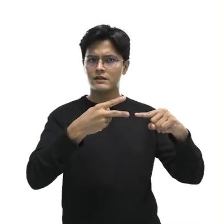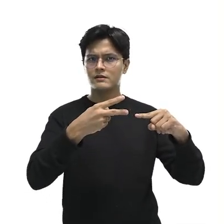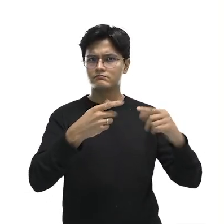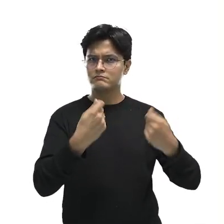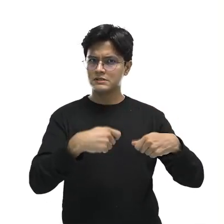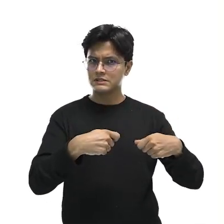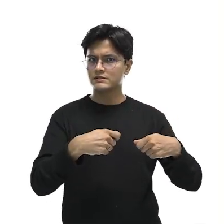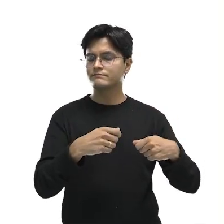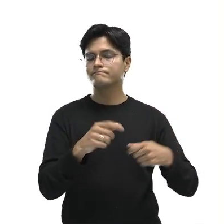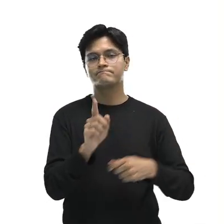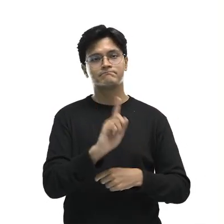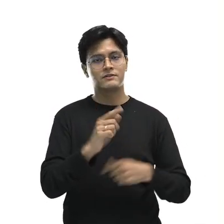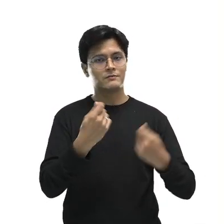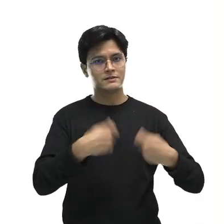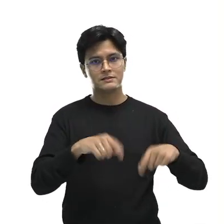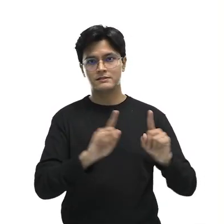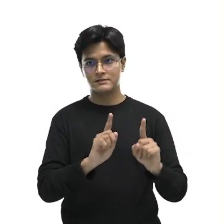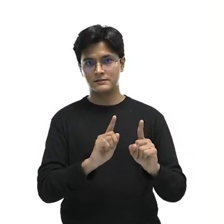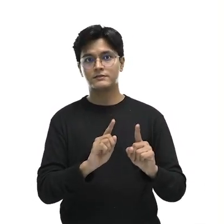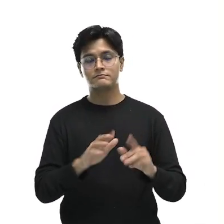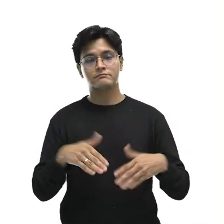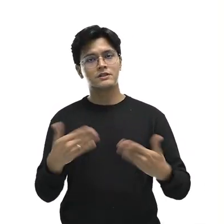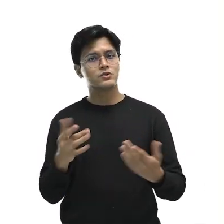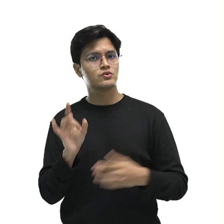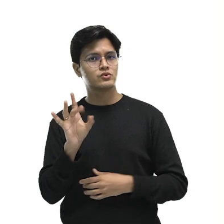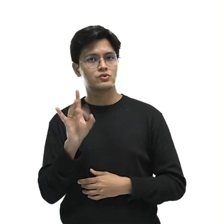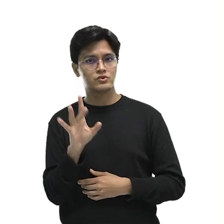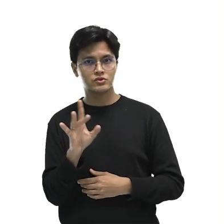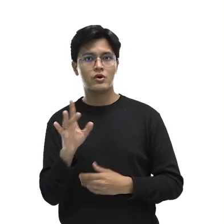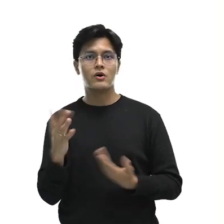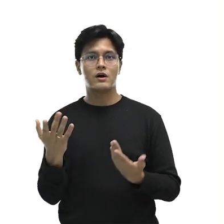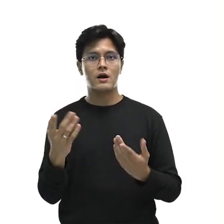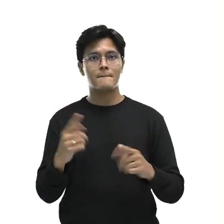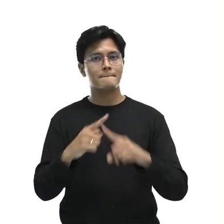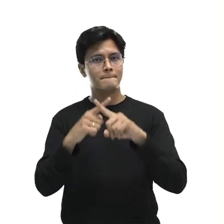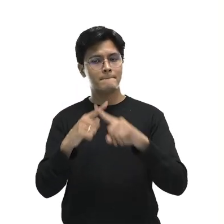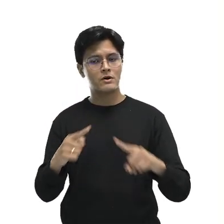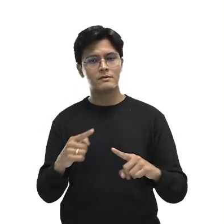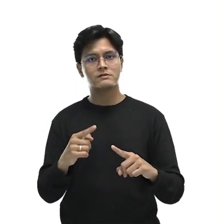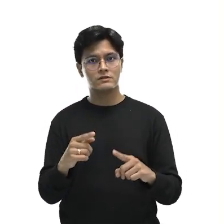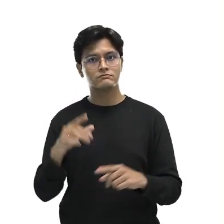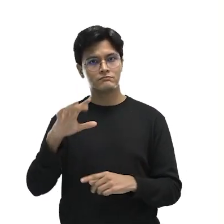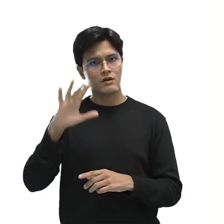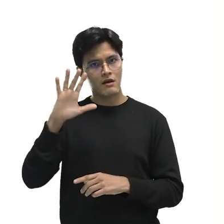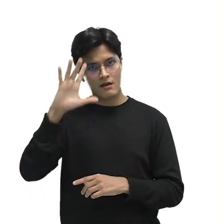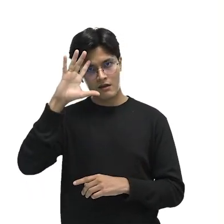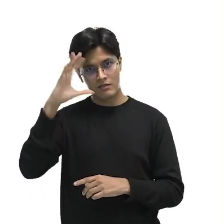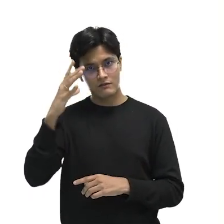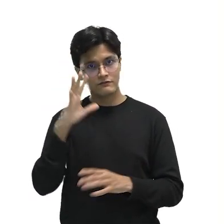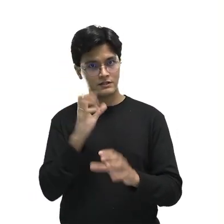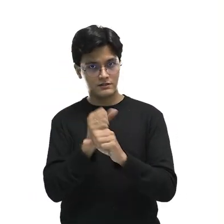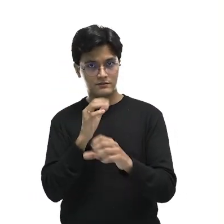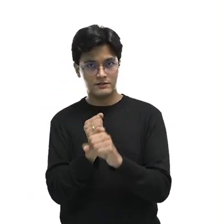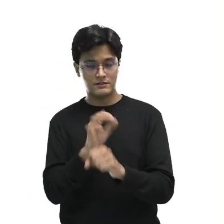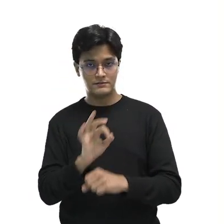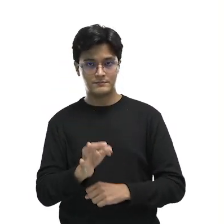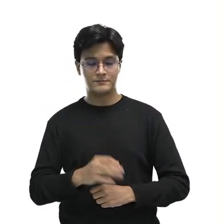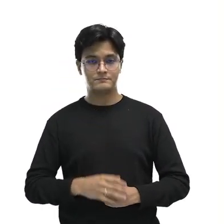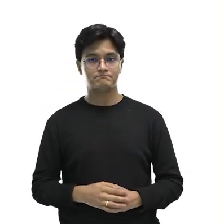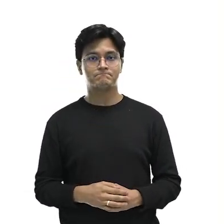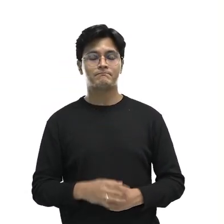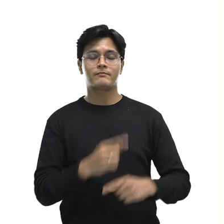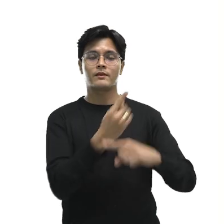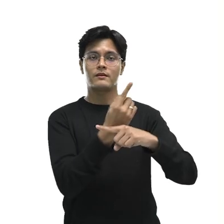das frações. É só resolver a proporção diretamente, tá? Então, aqui eu tenho 15